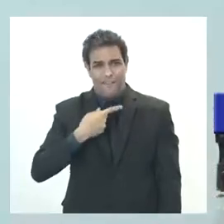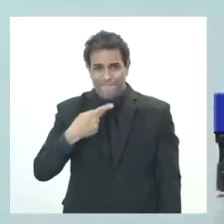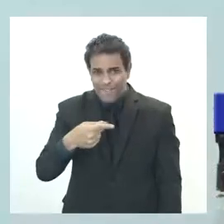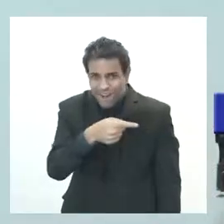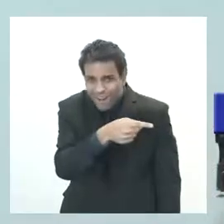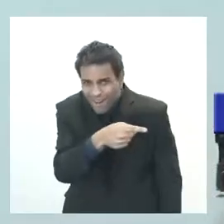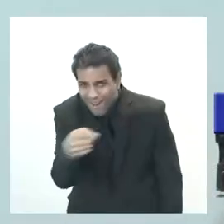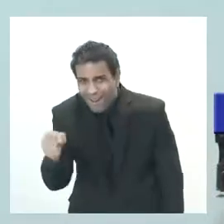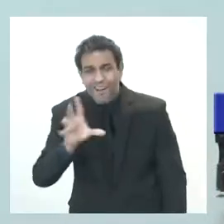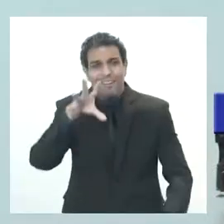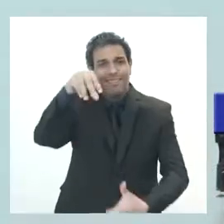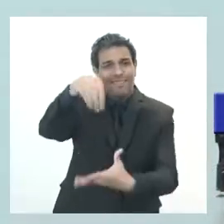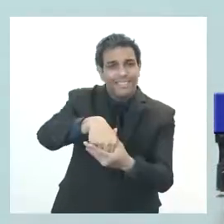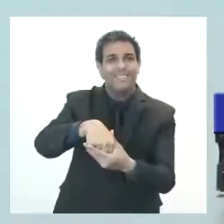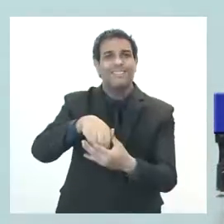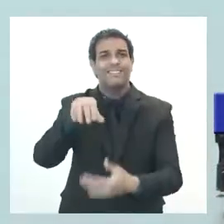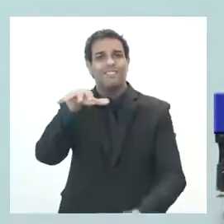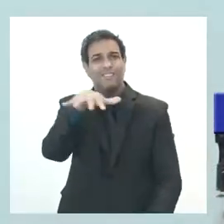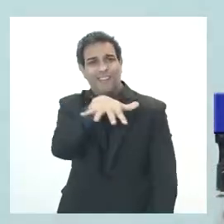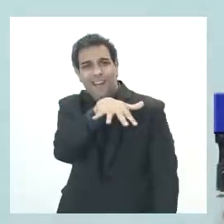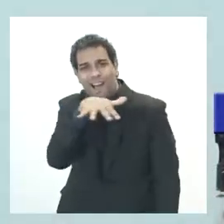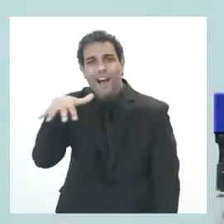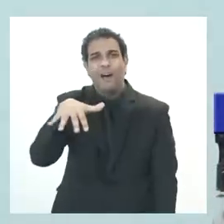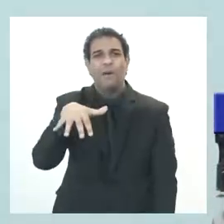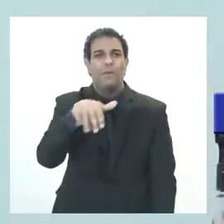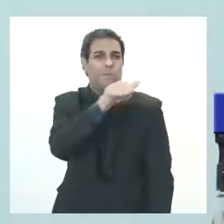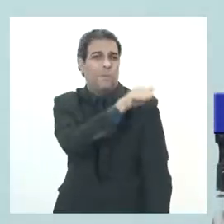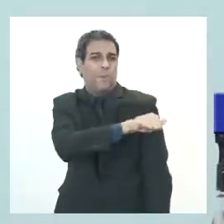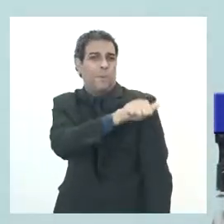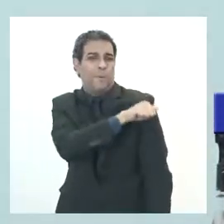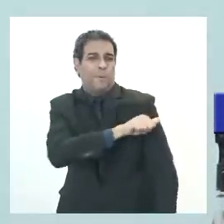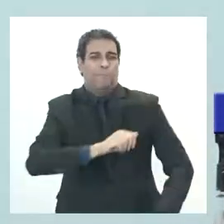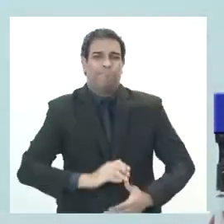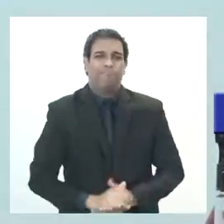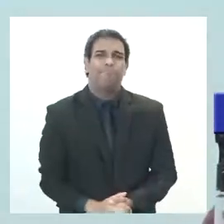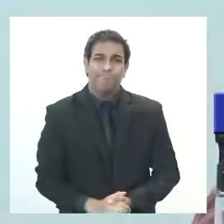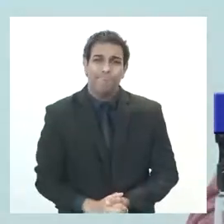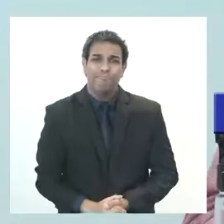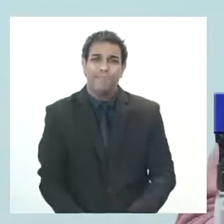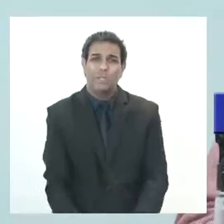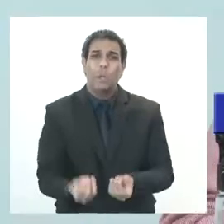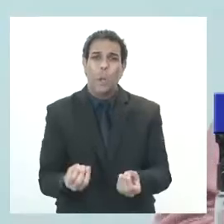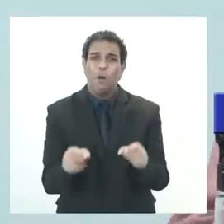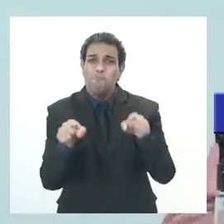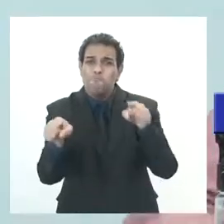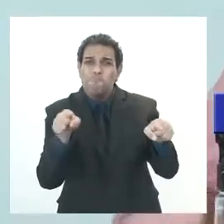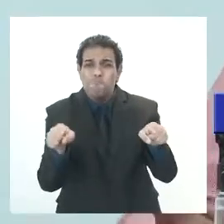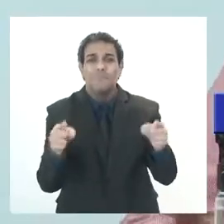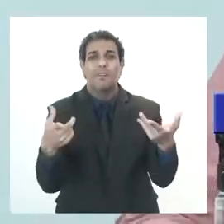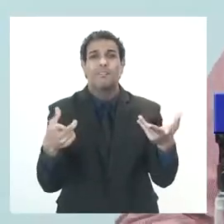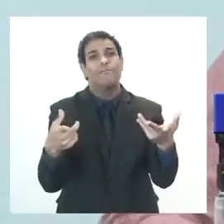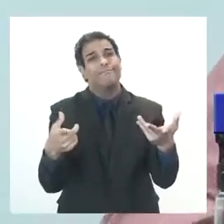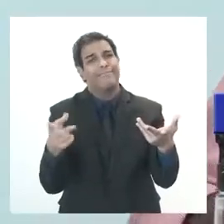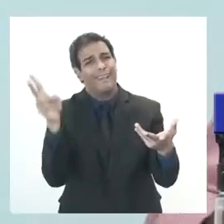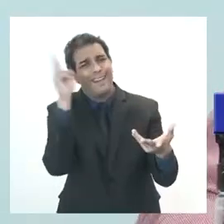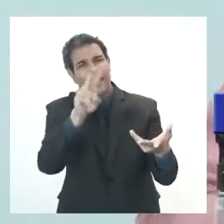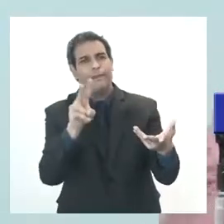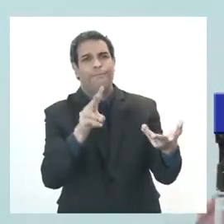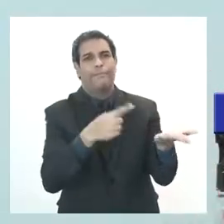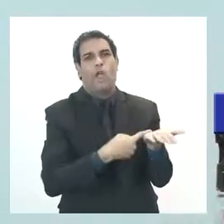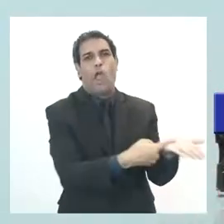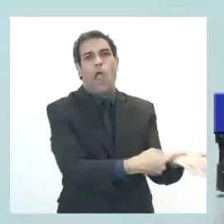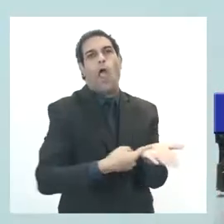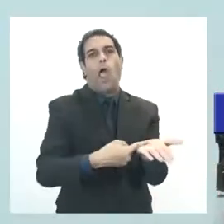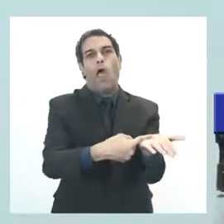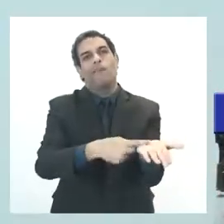falar hoje no meio ambiente do Estado do Rio de Janeiro quando você tem as indicações a